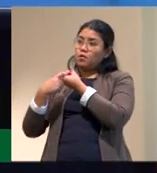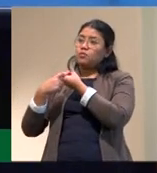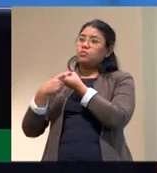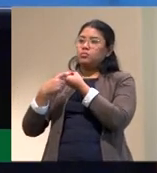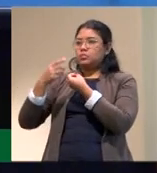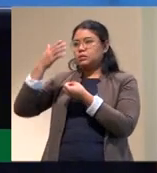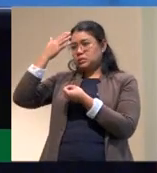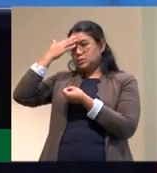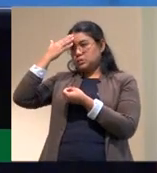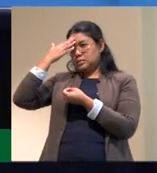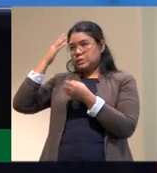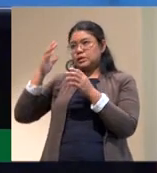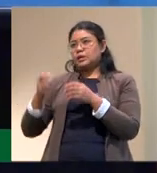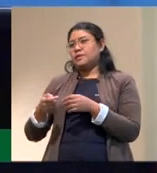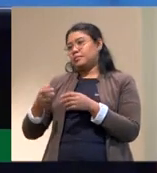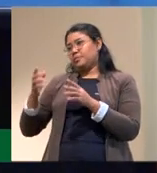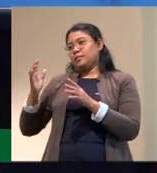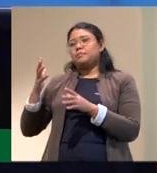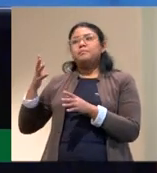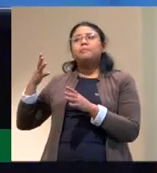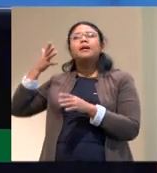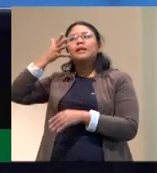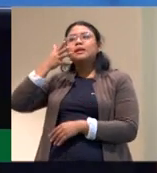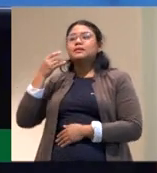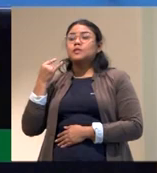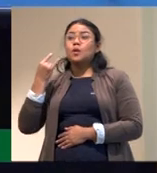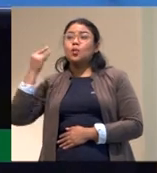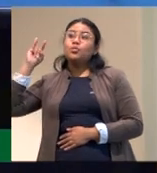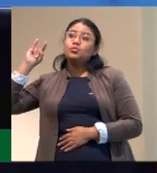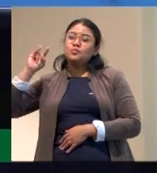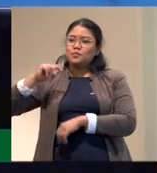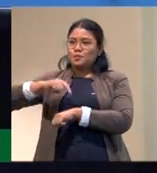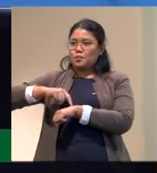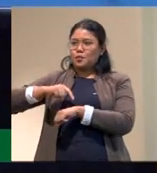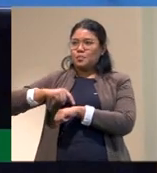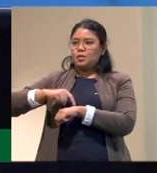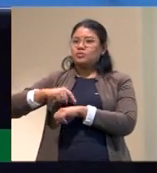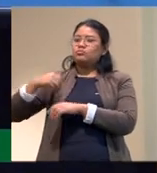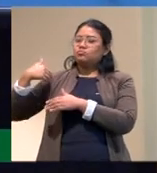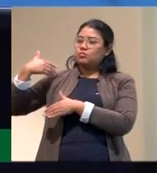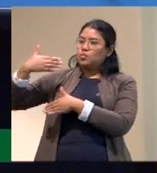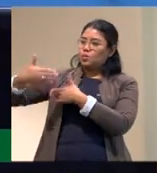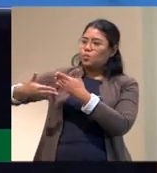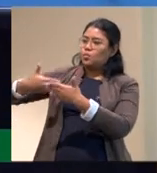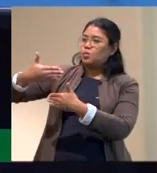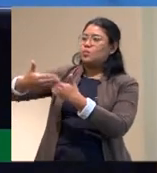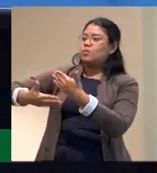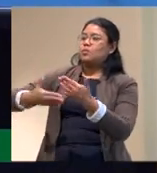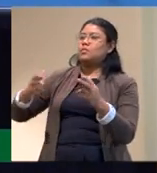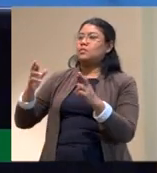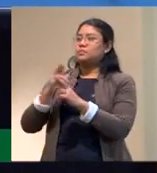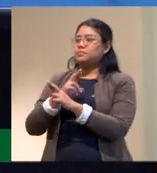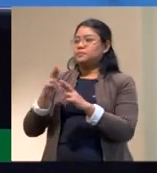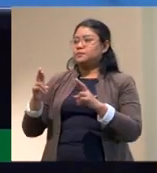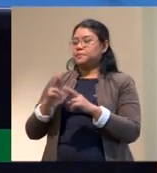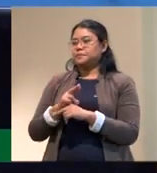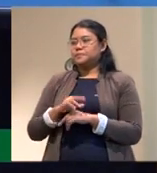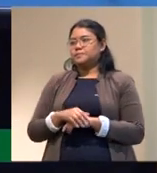fala de encerramento, né? De um momento desse processo da relação da